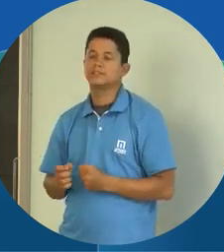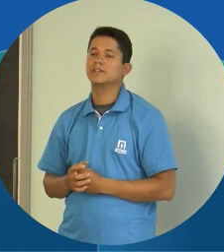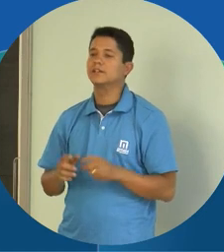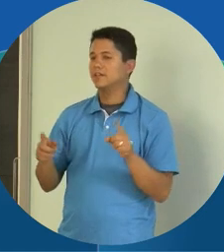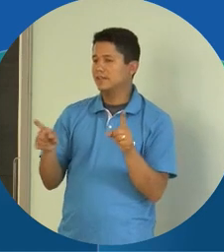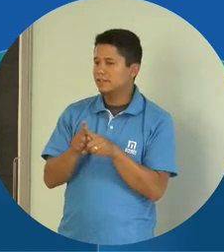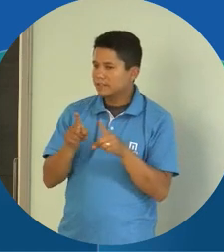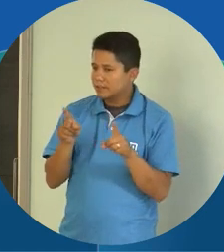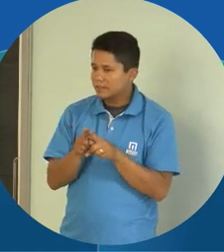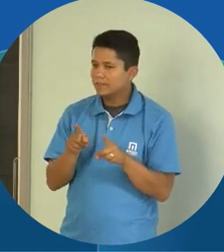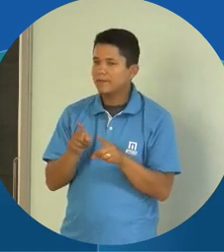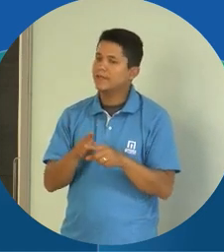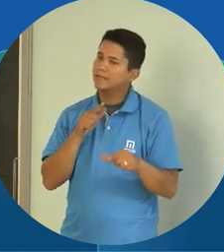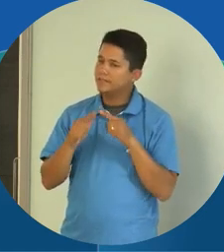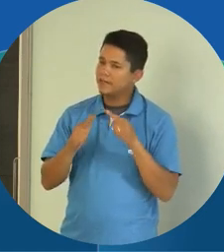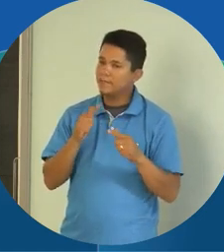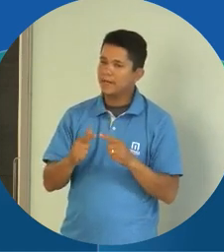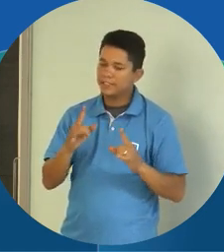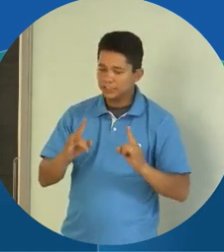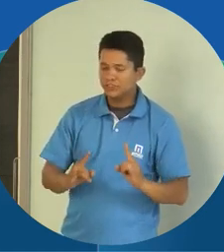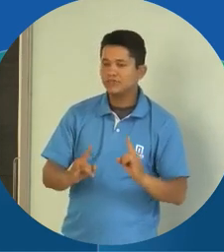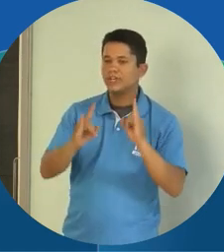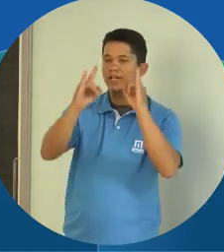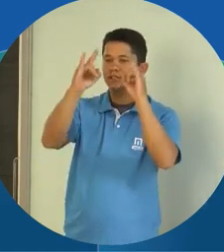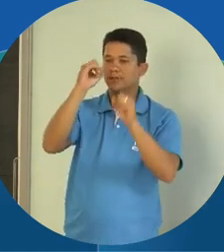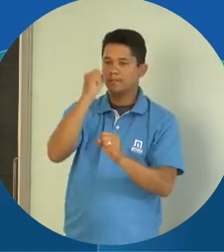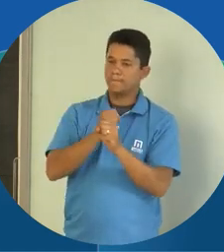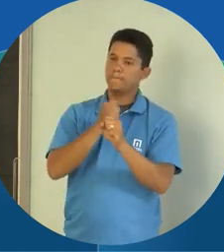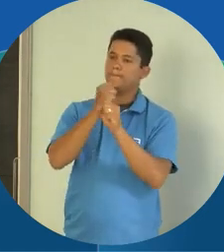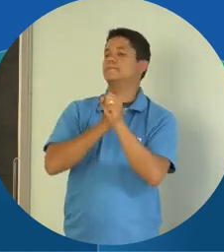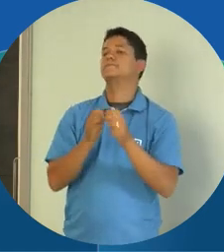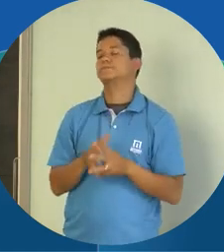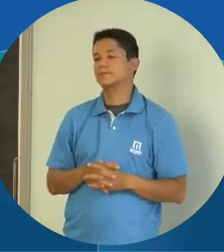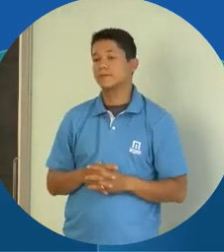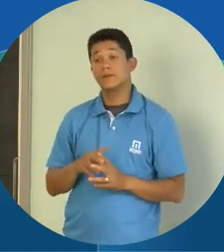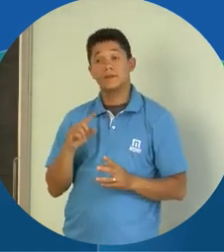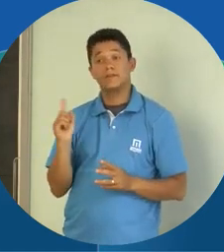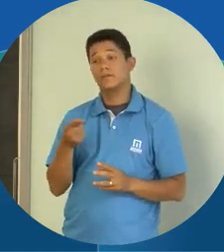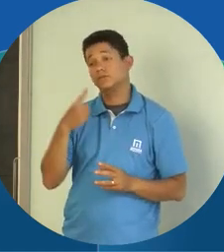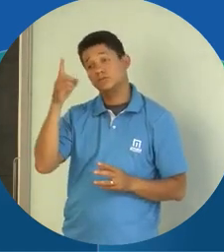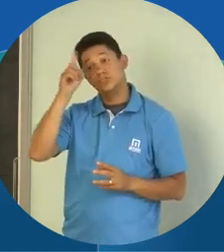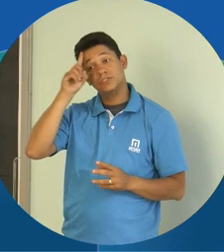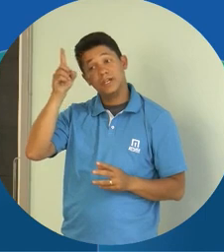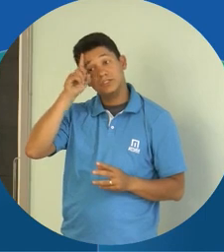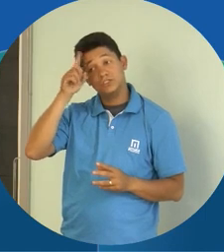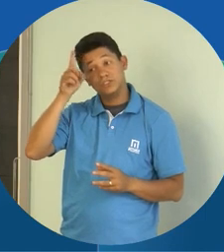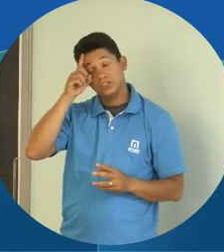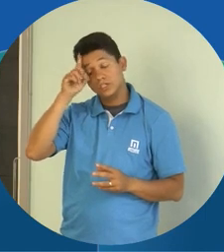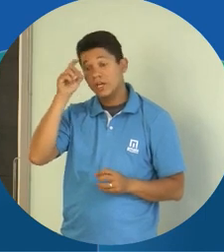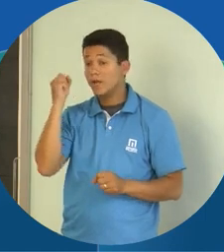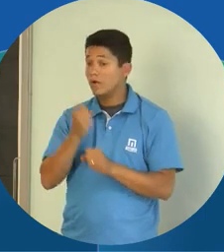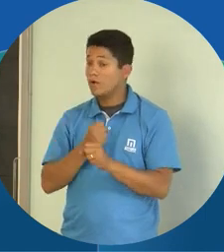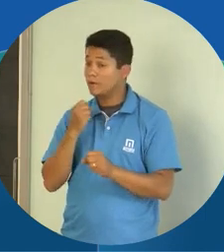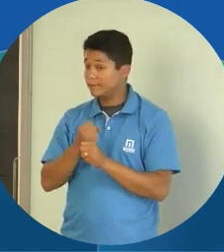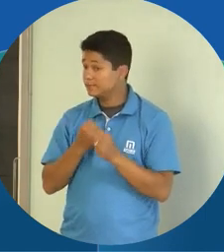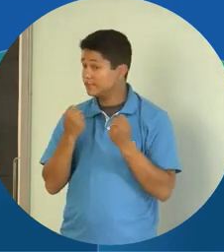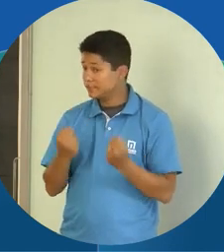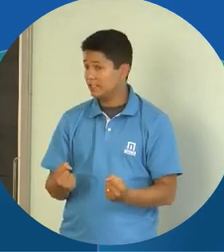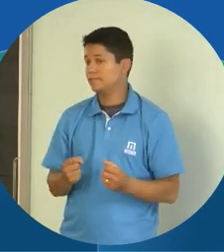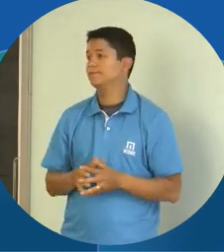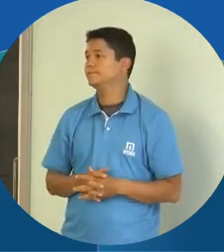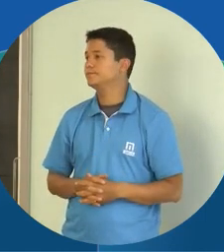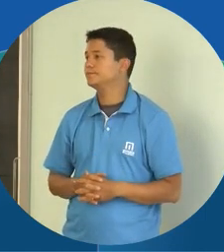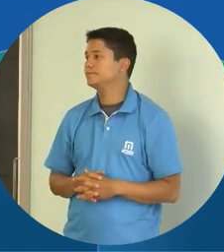na parte de edificações, mas o nosso dia a dia são obras mais pesadas mesmo.